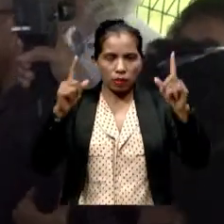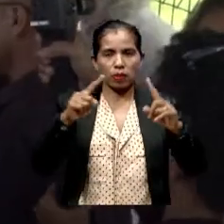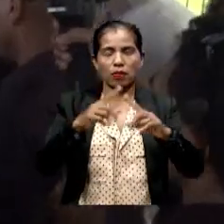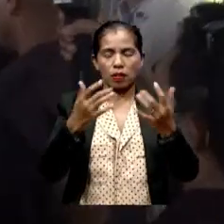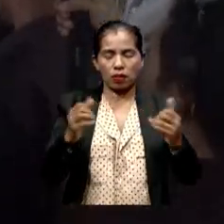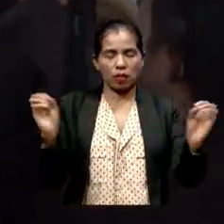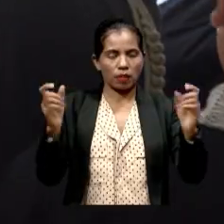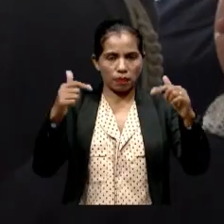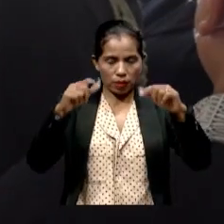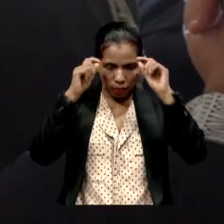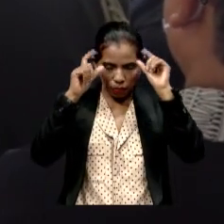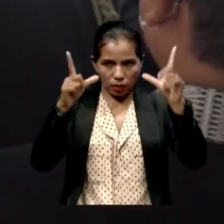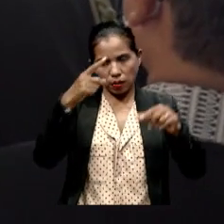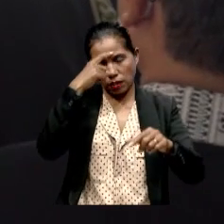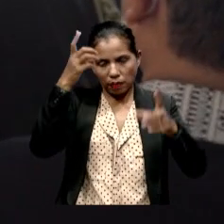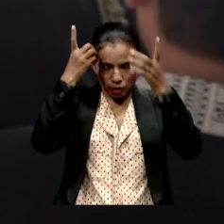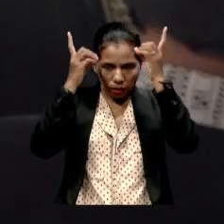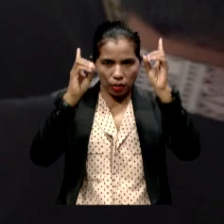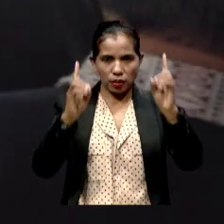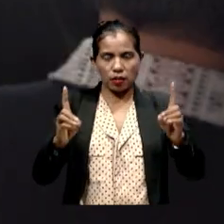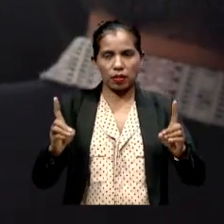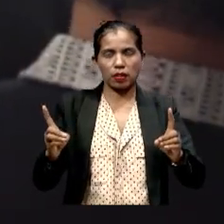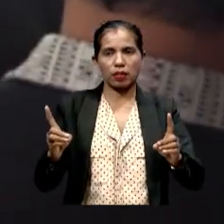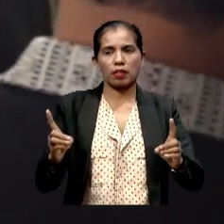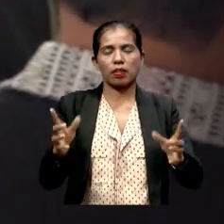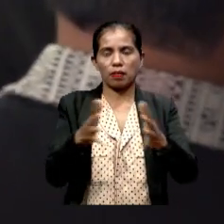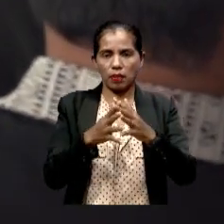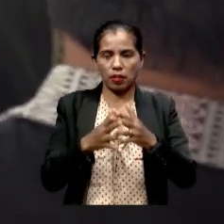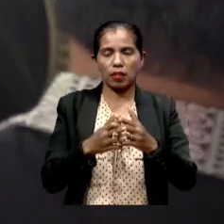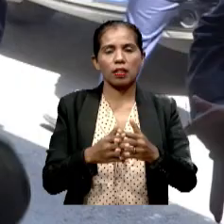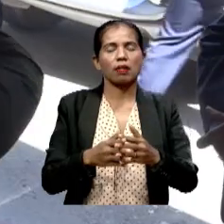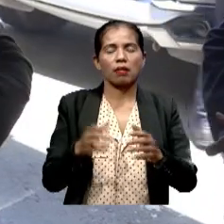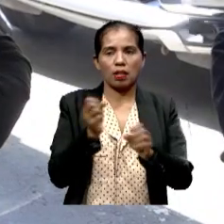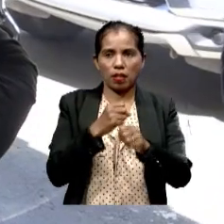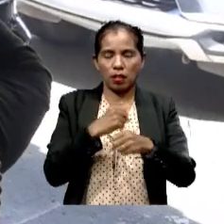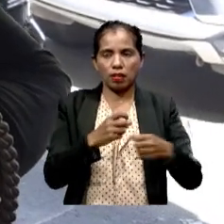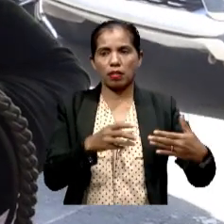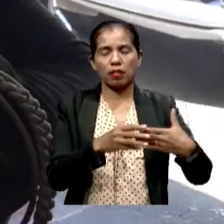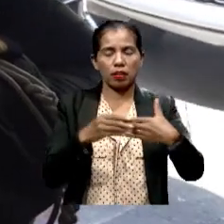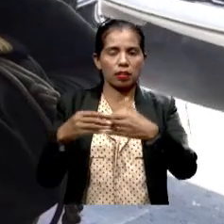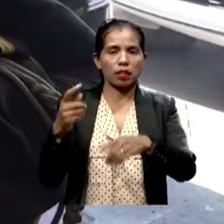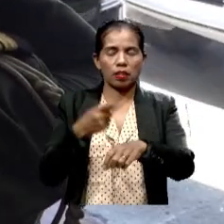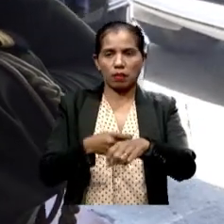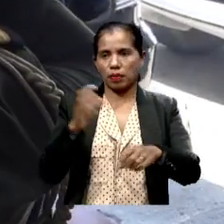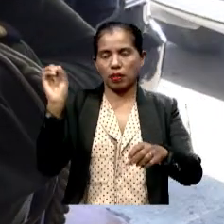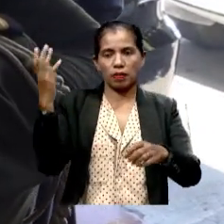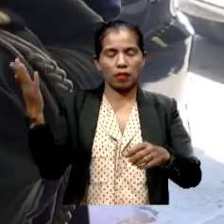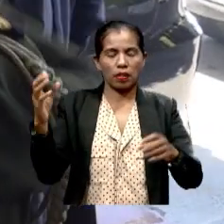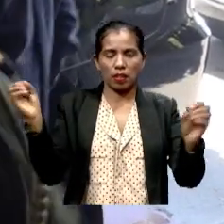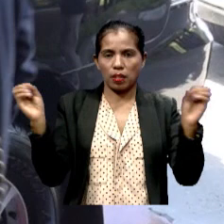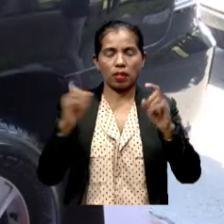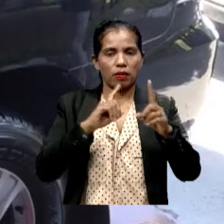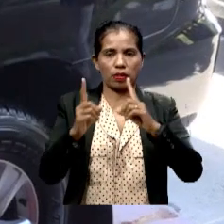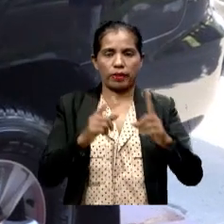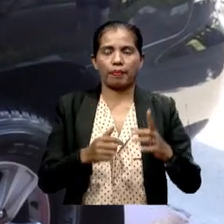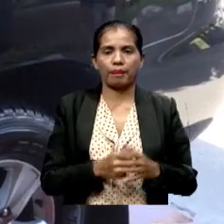Lamai Timor-Leste, tamba decisão Balum, nebe, Nações Unidas, Makhalo, no liderança Sira e a tempo neba, la iha intervenção.